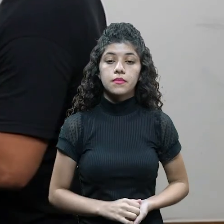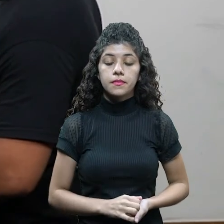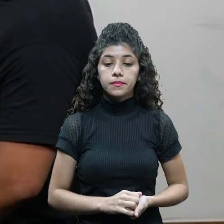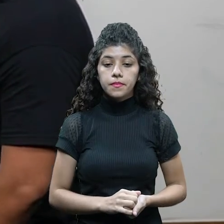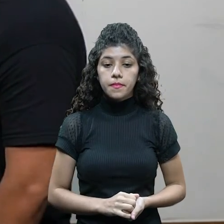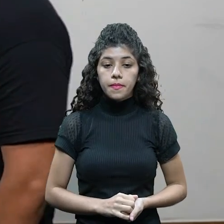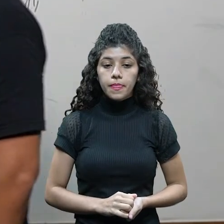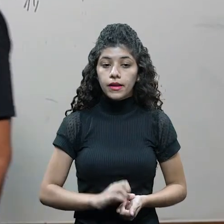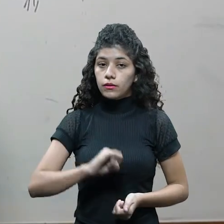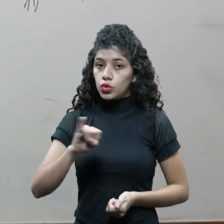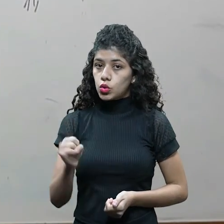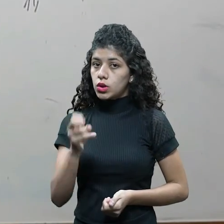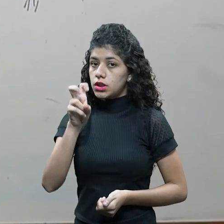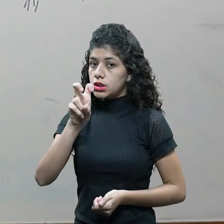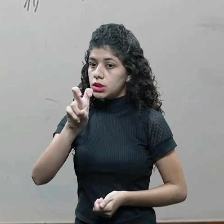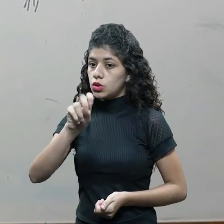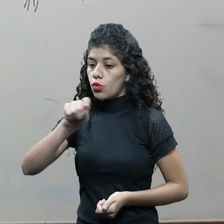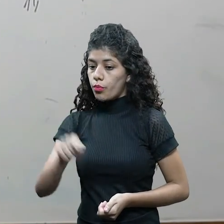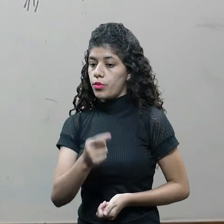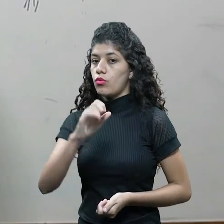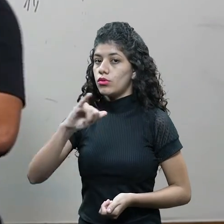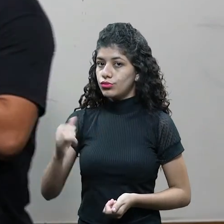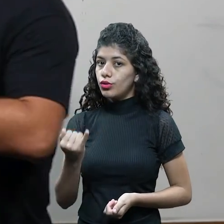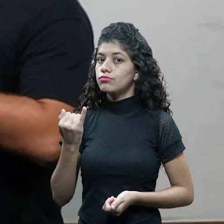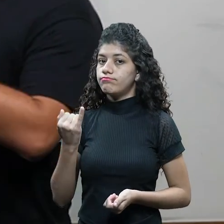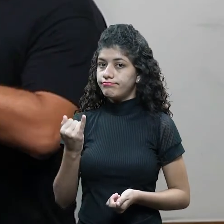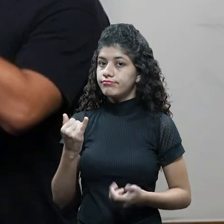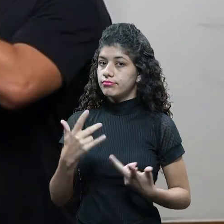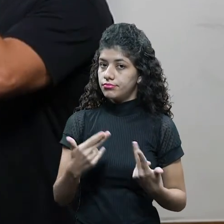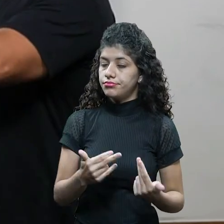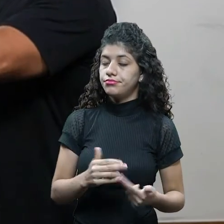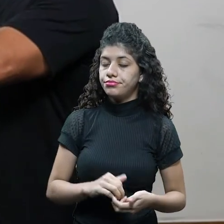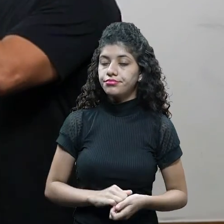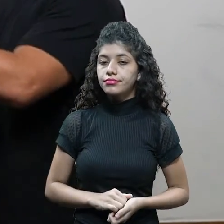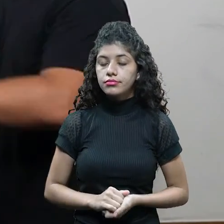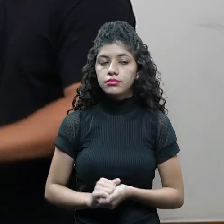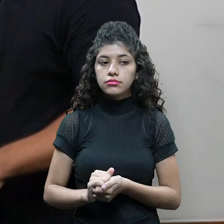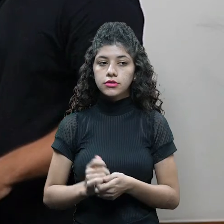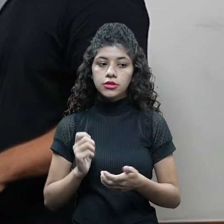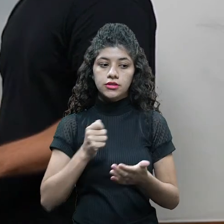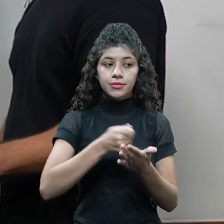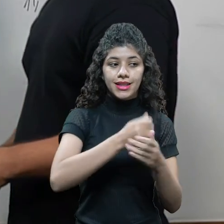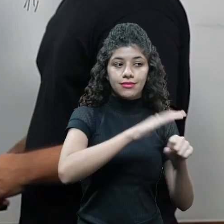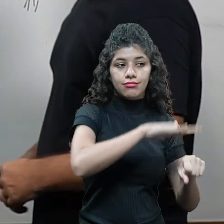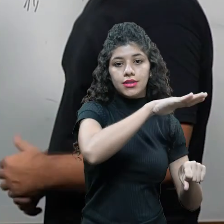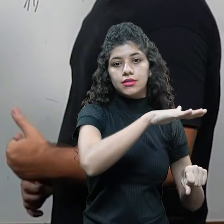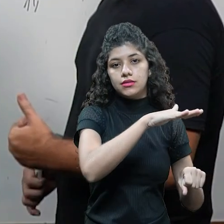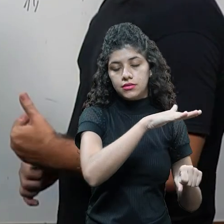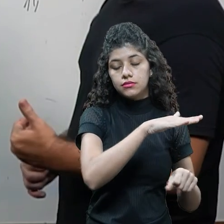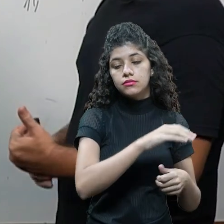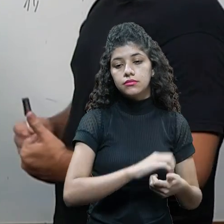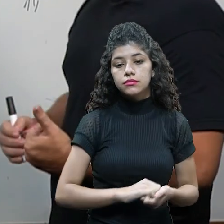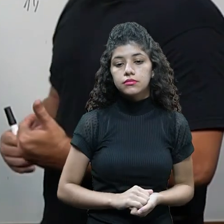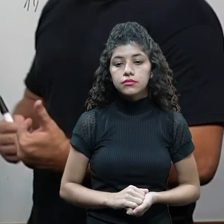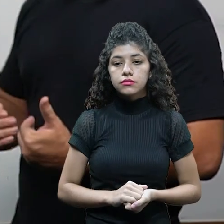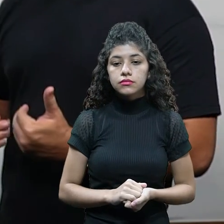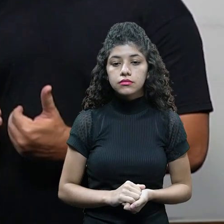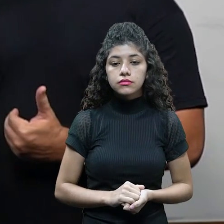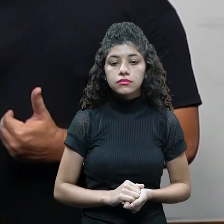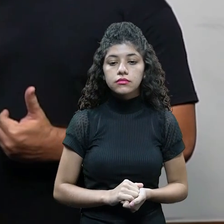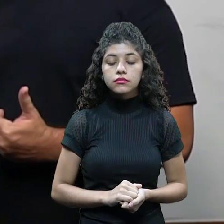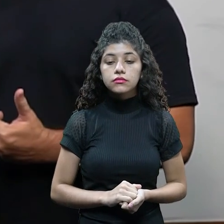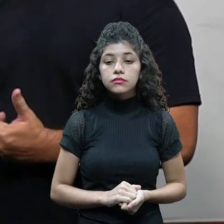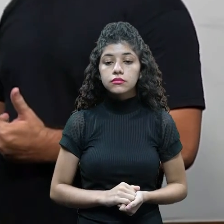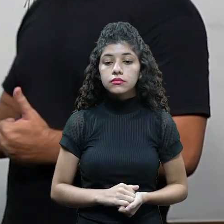mil é o valor de J, é os juros. É o que ele vai pagar a mais. Professor, se ele vai pagar mais